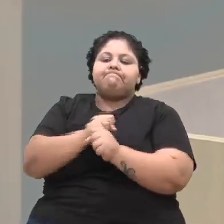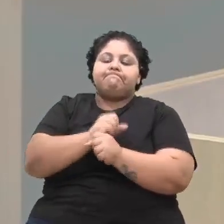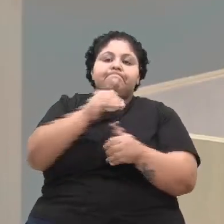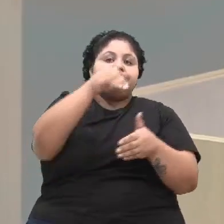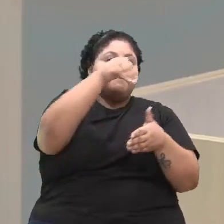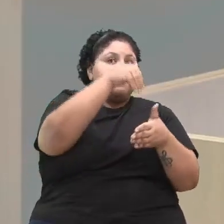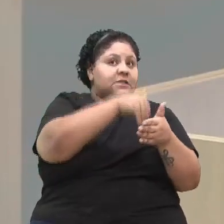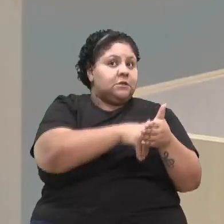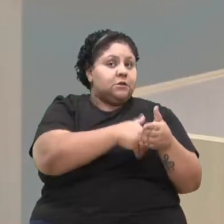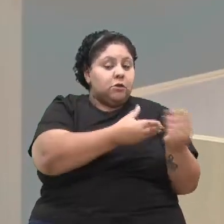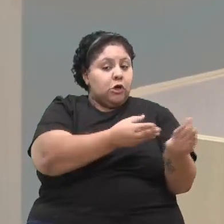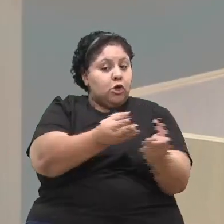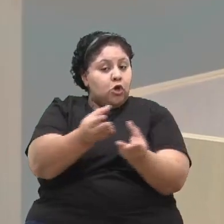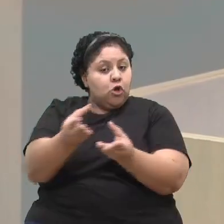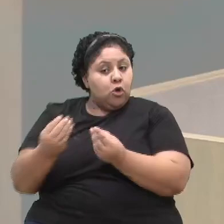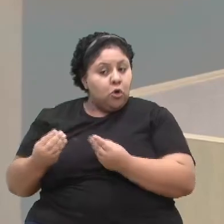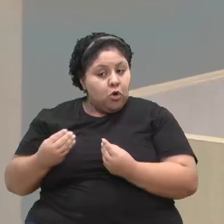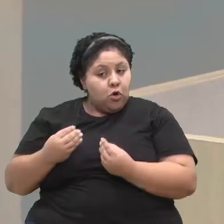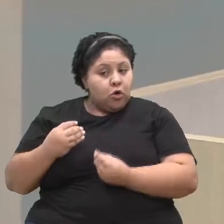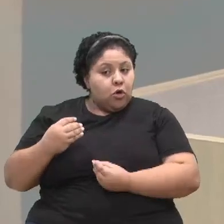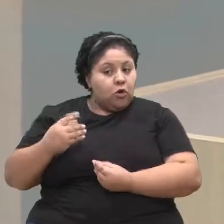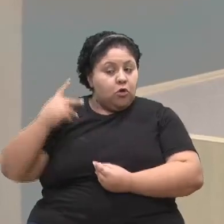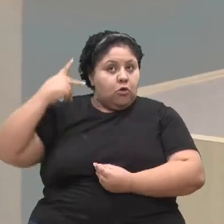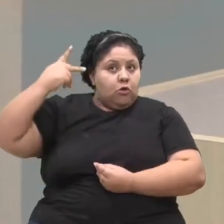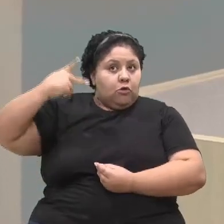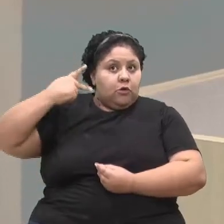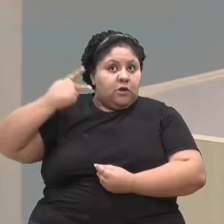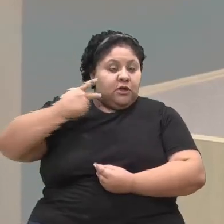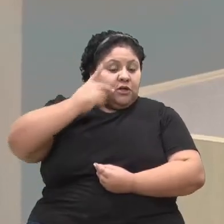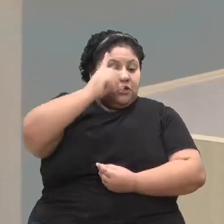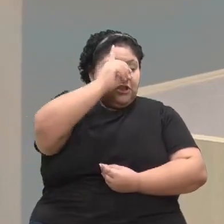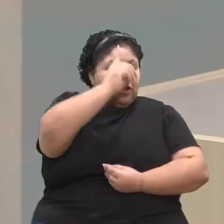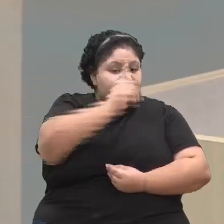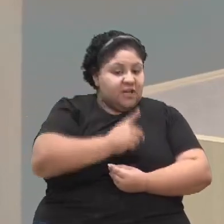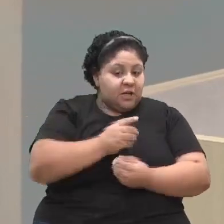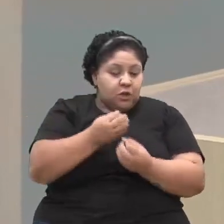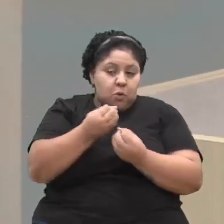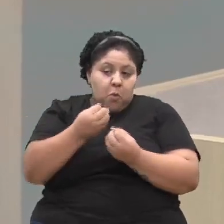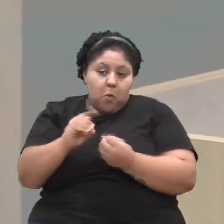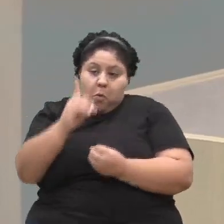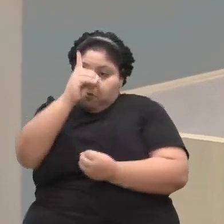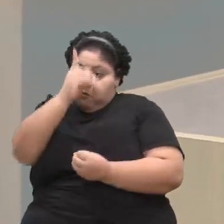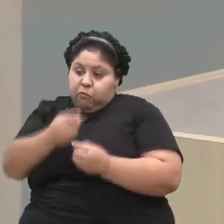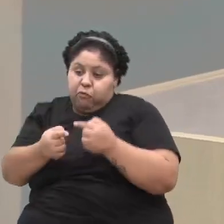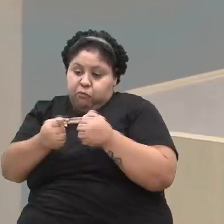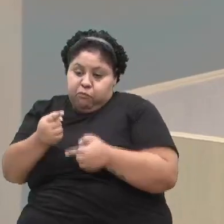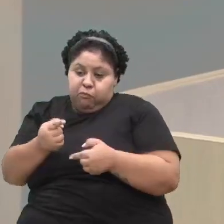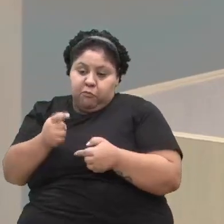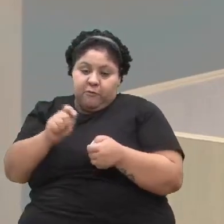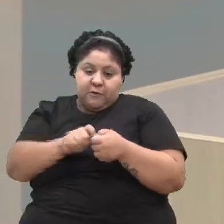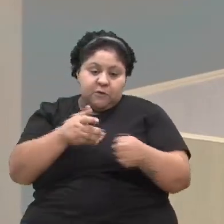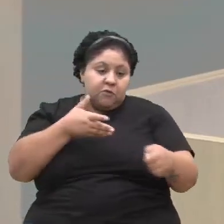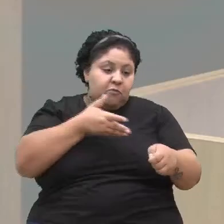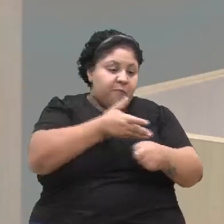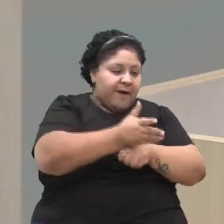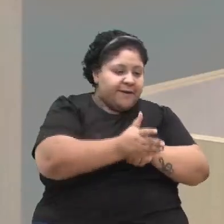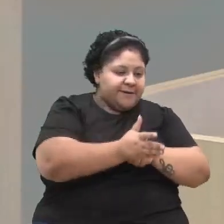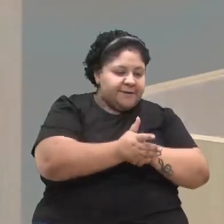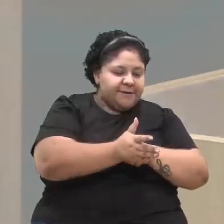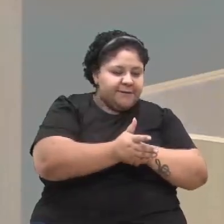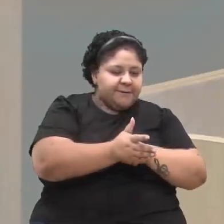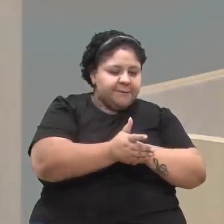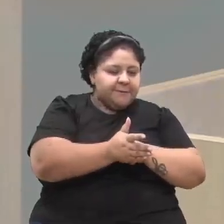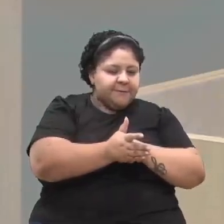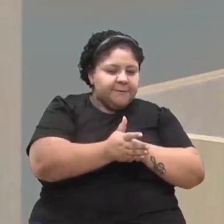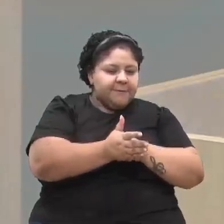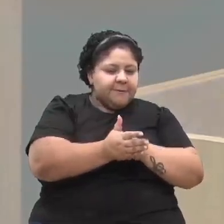dos parlamentares estão direta ou indiretamente envolvidos ao jogo municipal. O que pode, isso